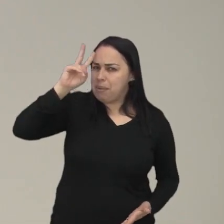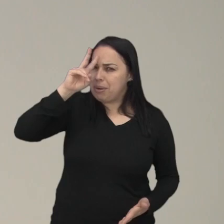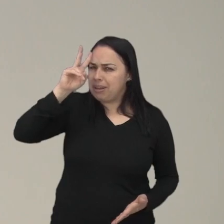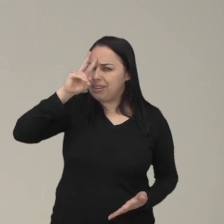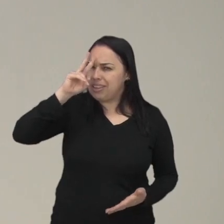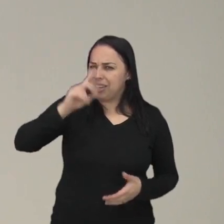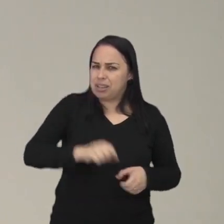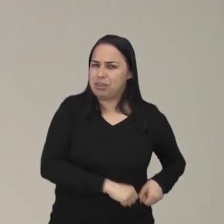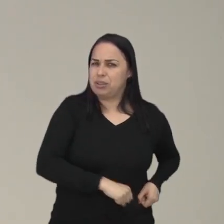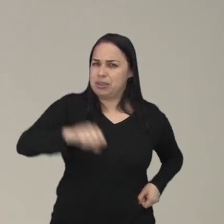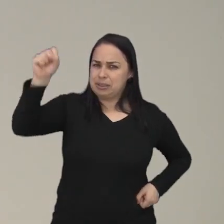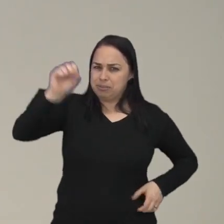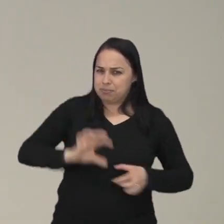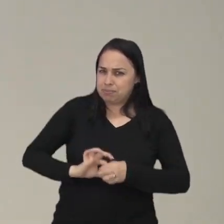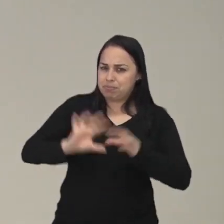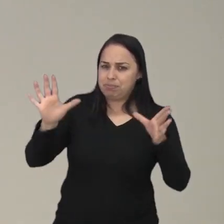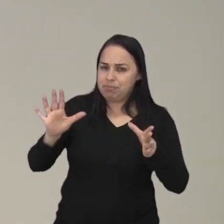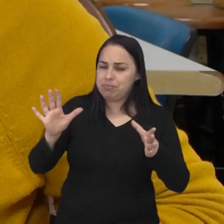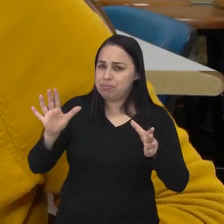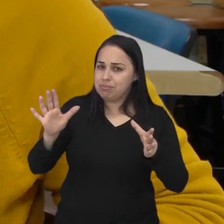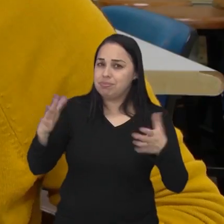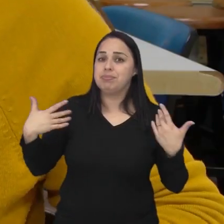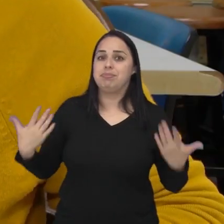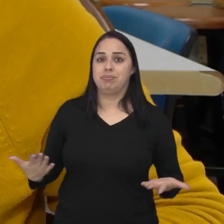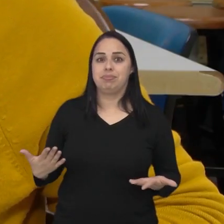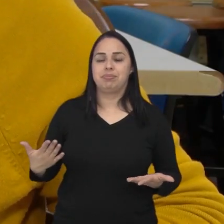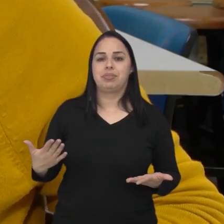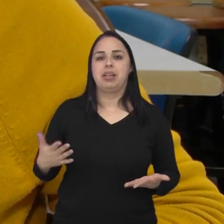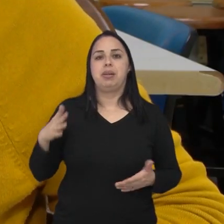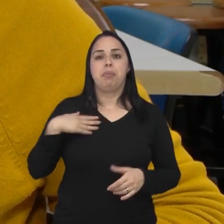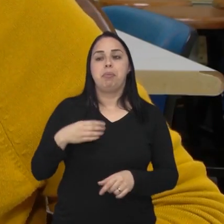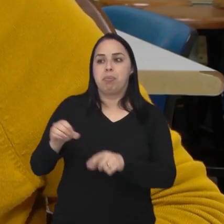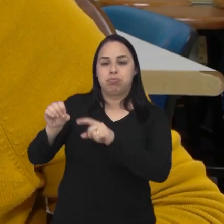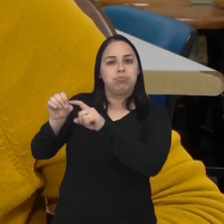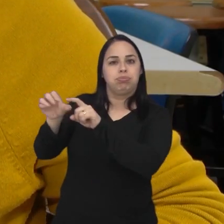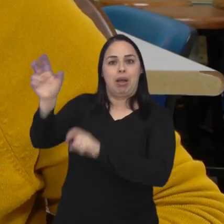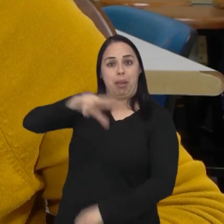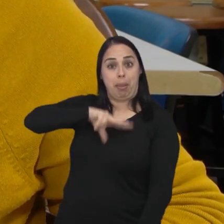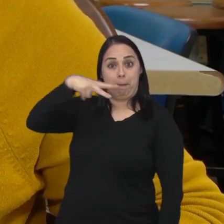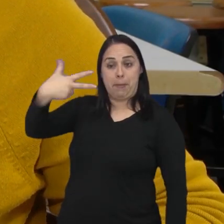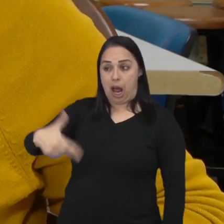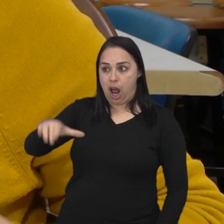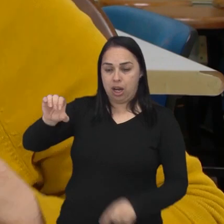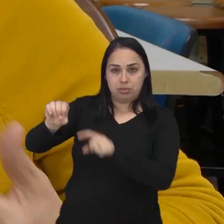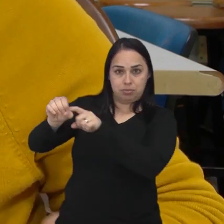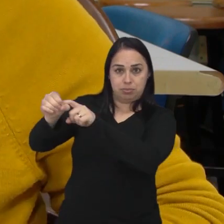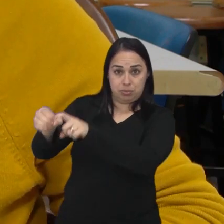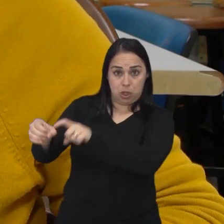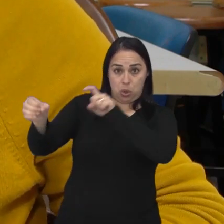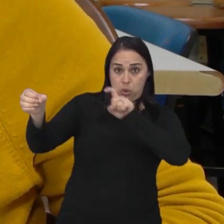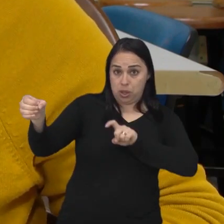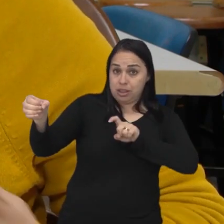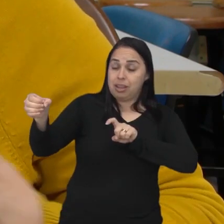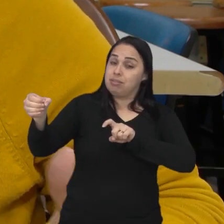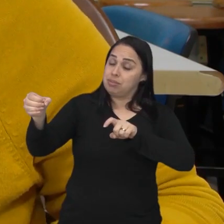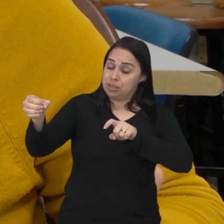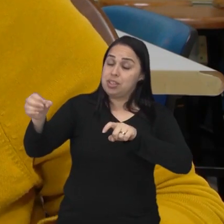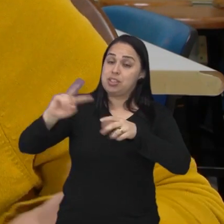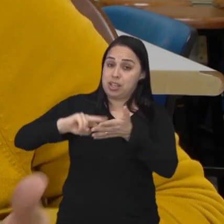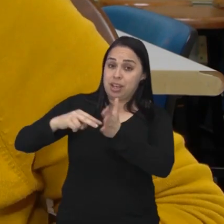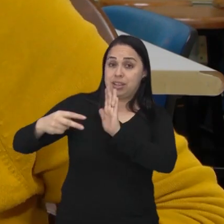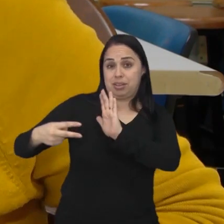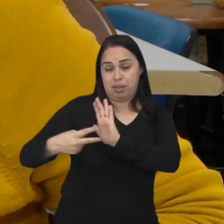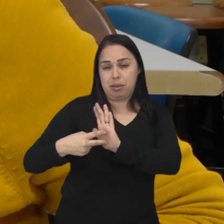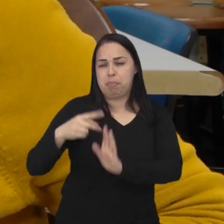significou a independência, a historiadora explica. Na prática, o Brasil deixou de ser colônia, deixou de ser Reino Unido, como ele tinha